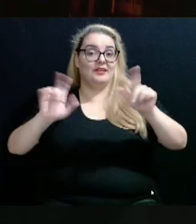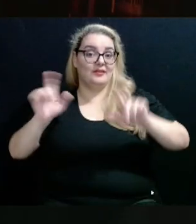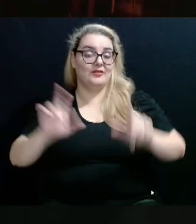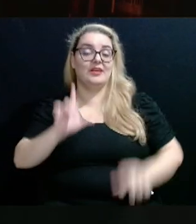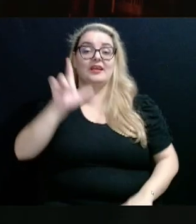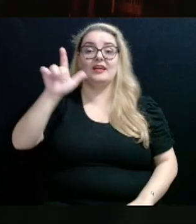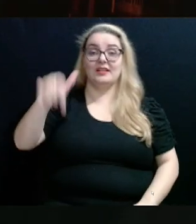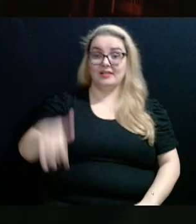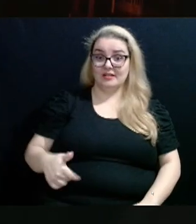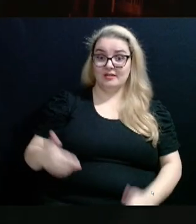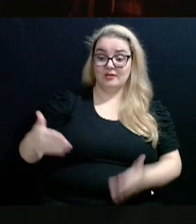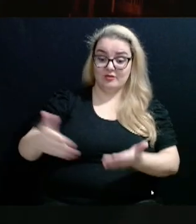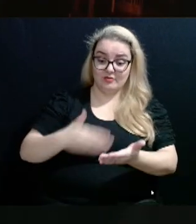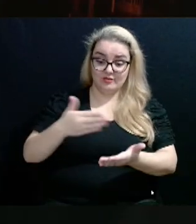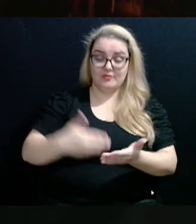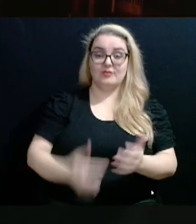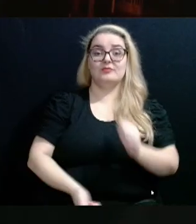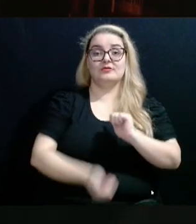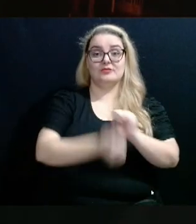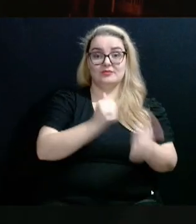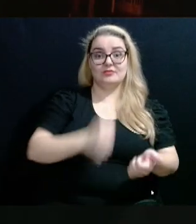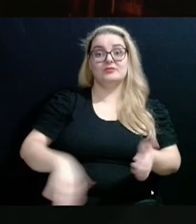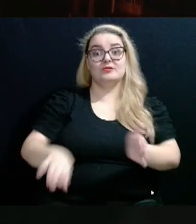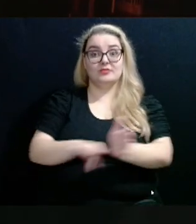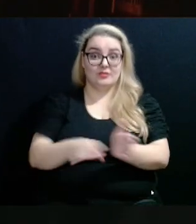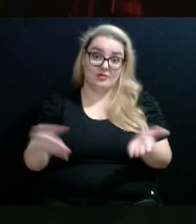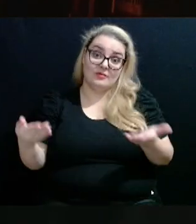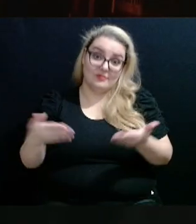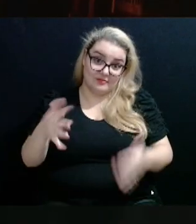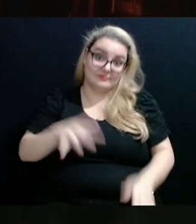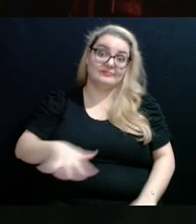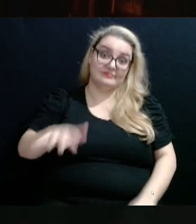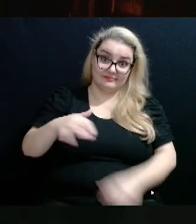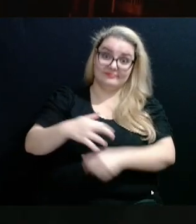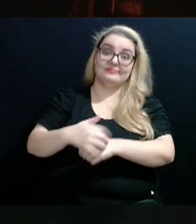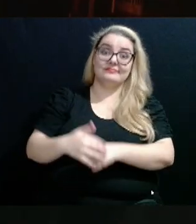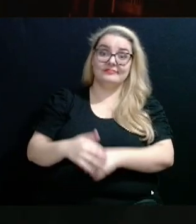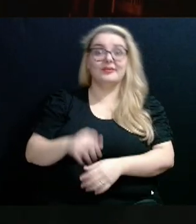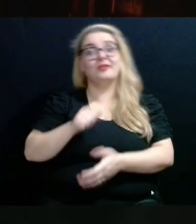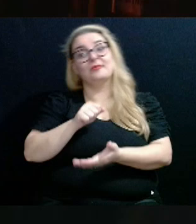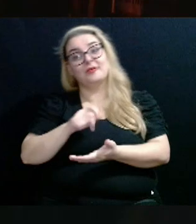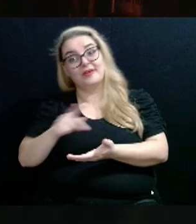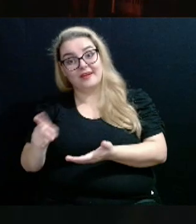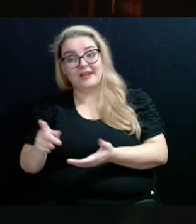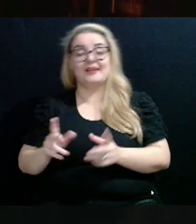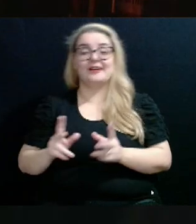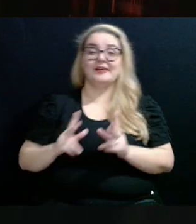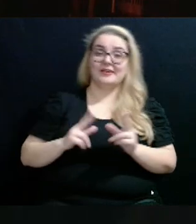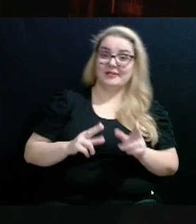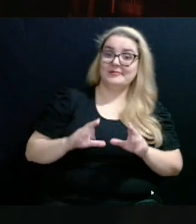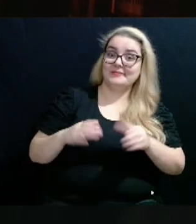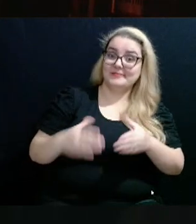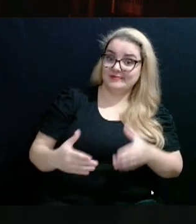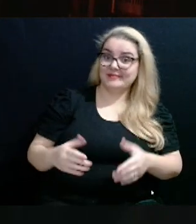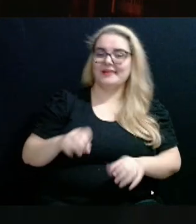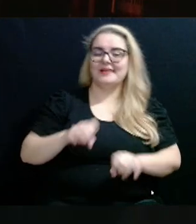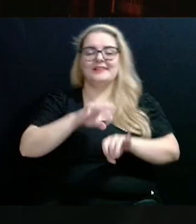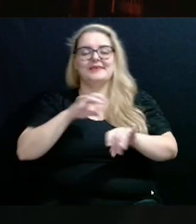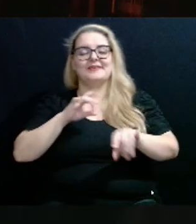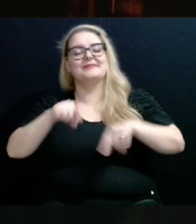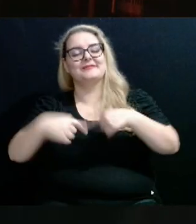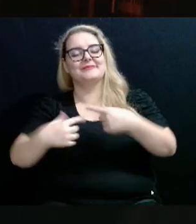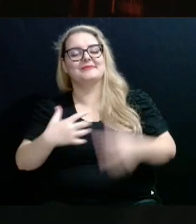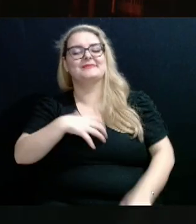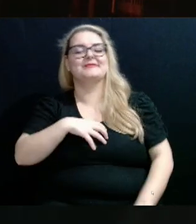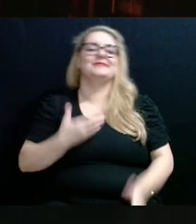chega hoje ao universo digital, com aplicativos, comunidades online e novas formas de interação. Mas afinal,